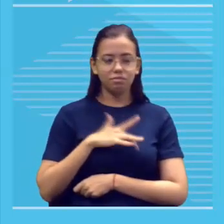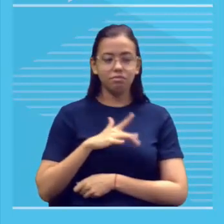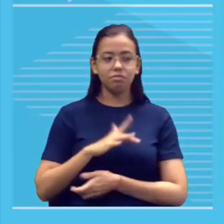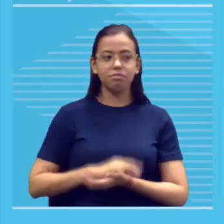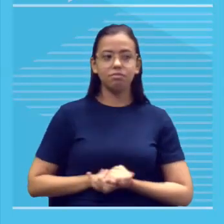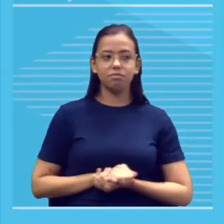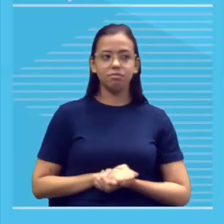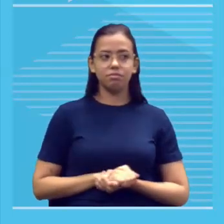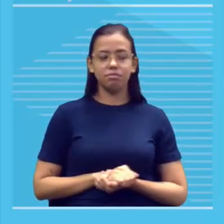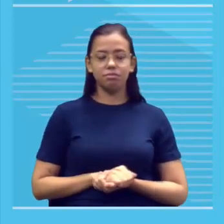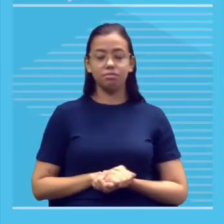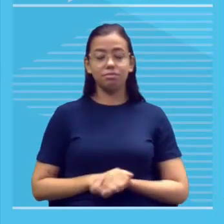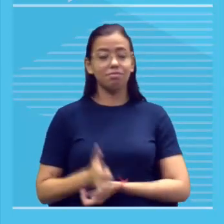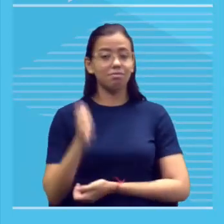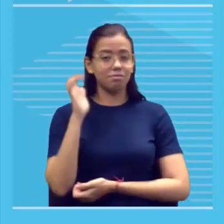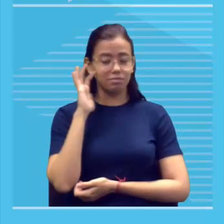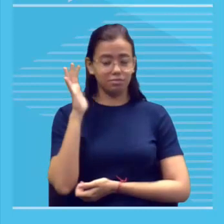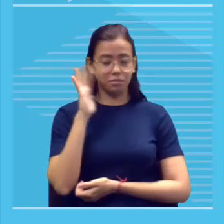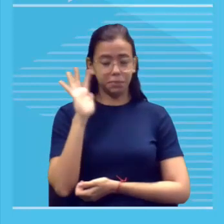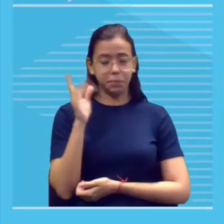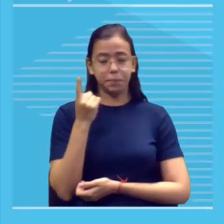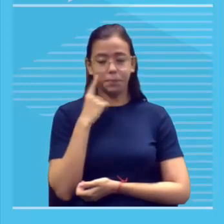Imagina só